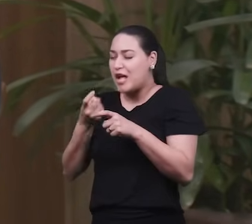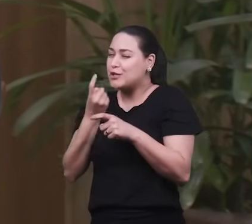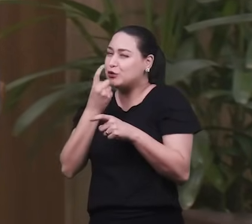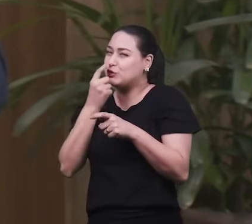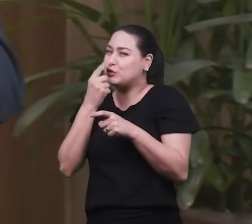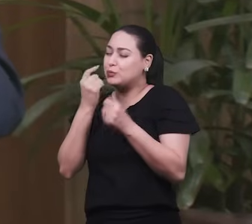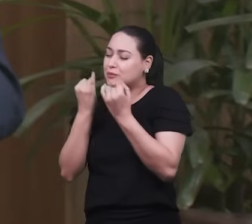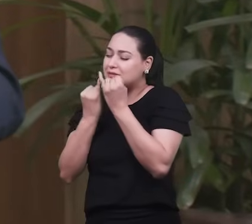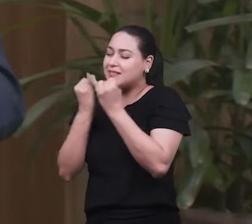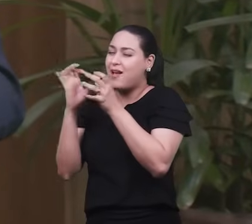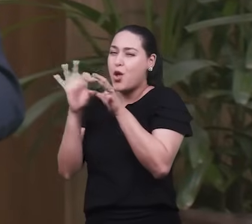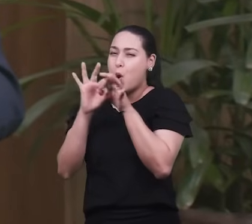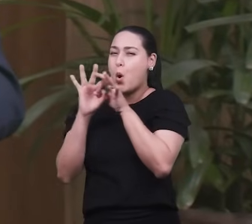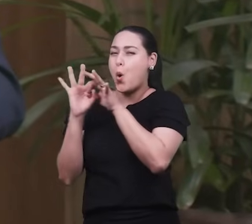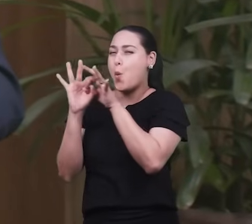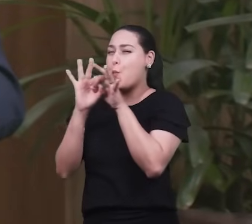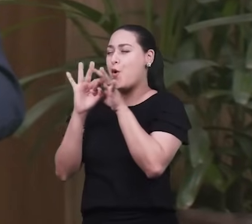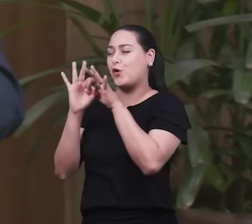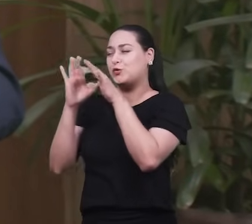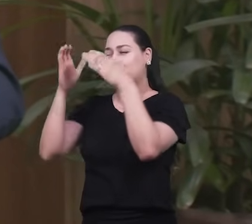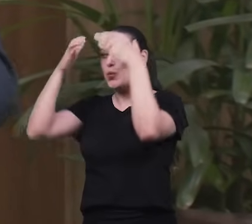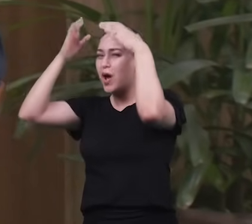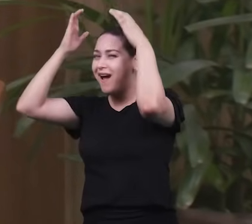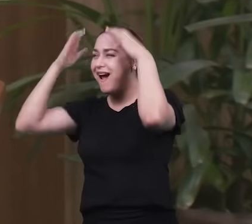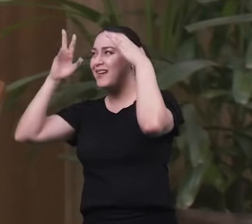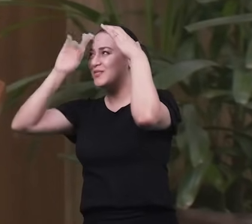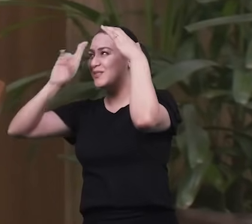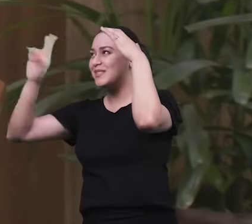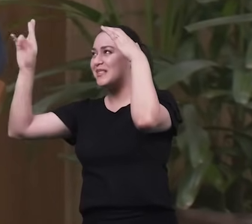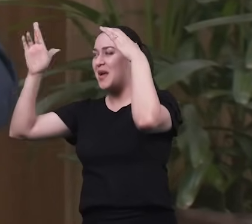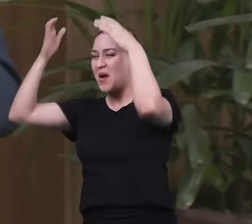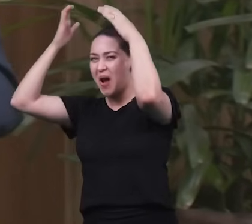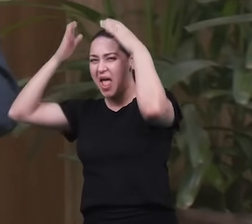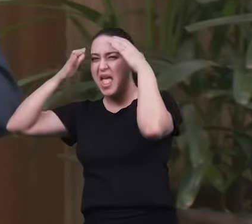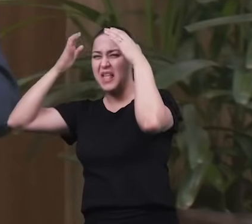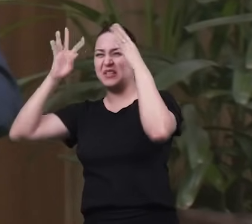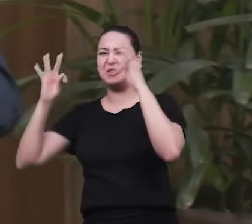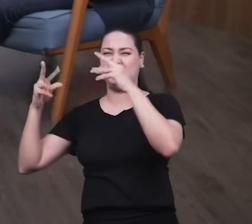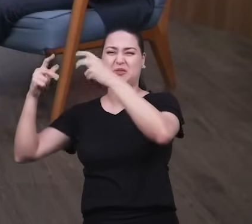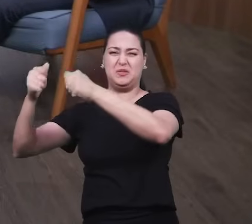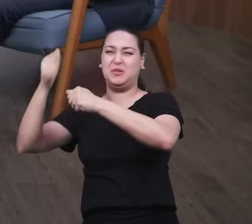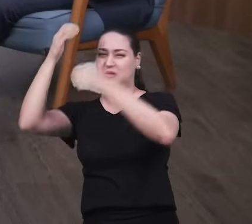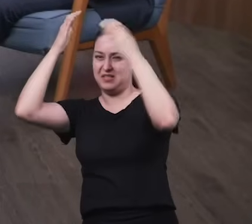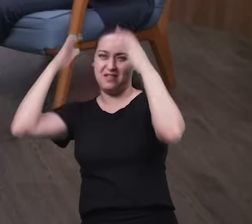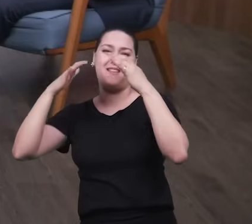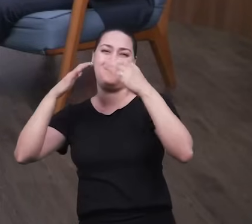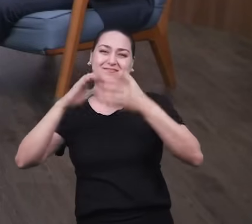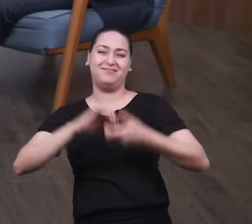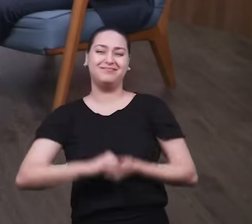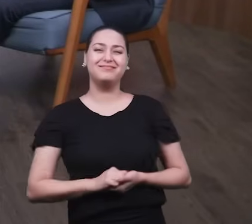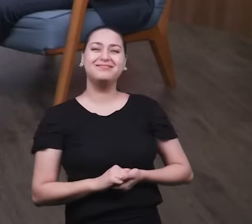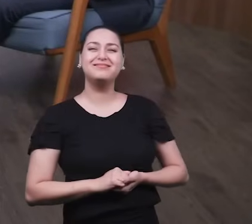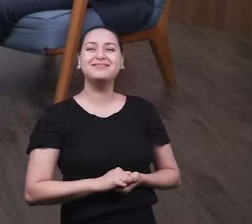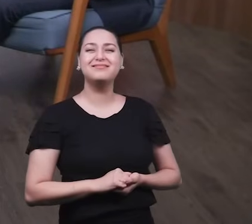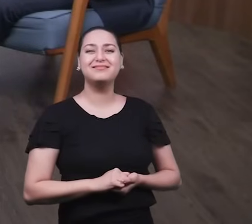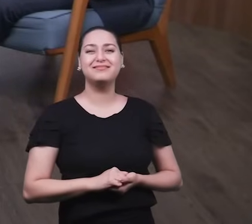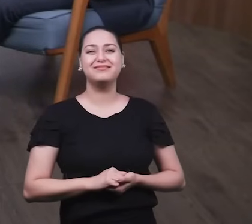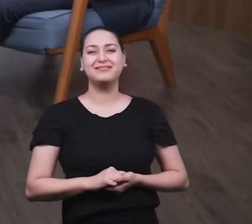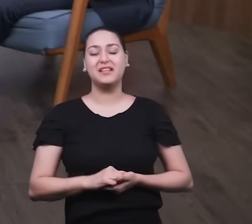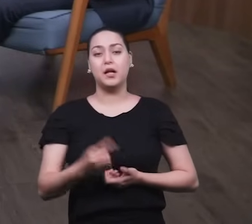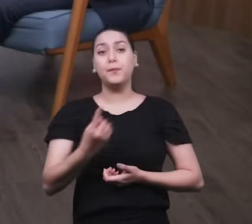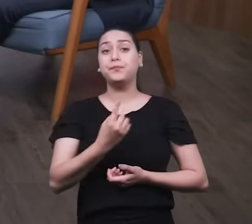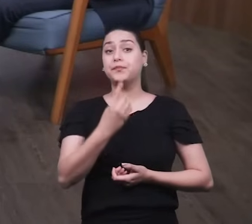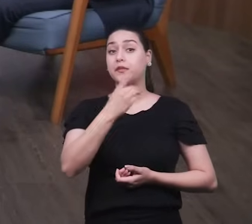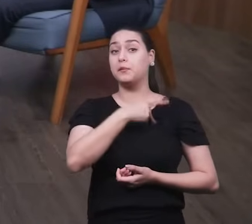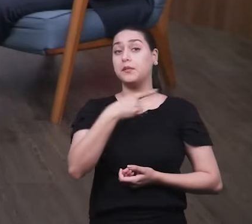nas recâmaras. Glória a Deus. Do rei, do Senhor dos senhores. Maravilha. Do rei dos reis. Amém. Mas, Daniel,